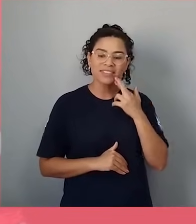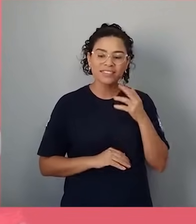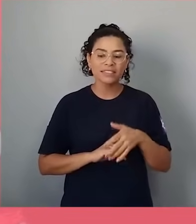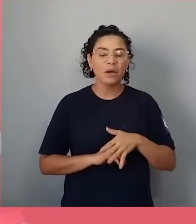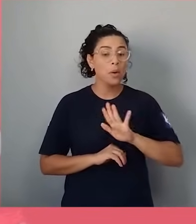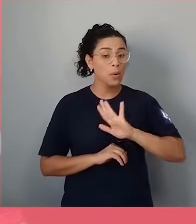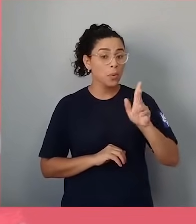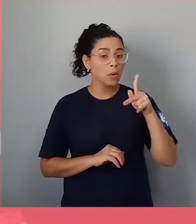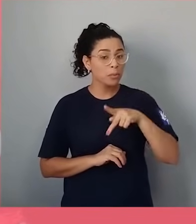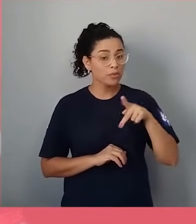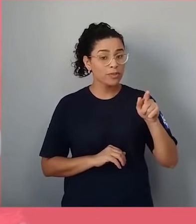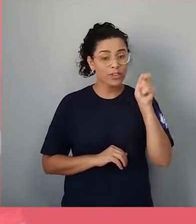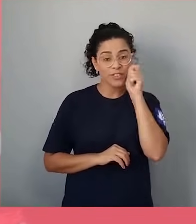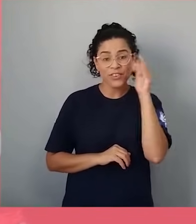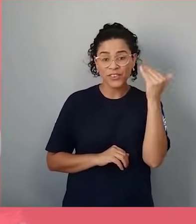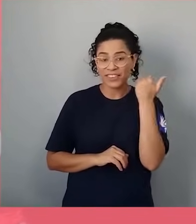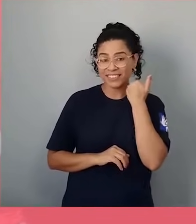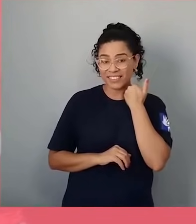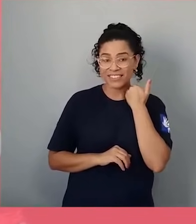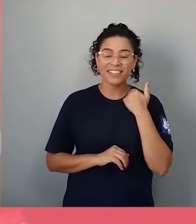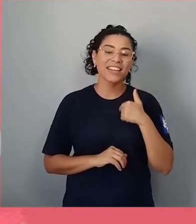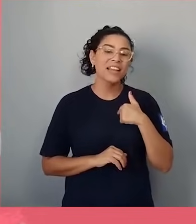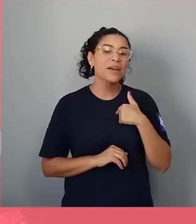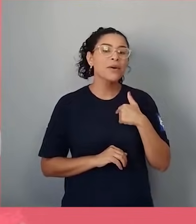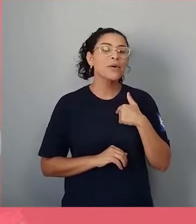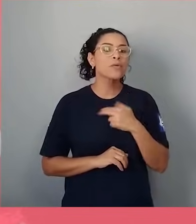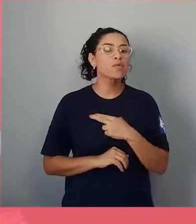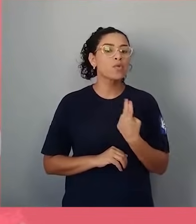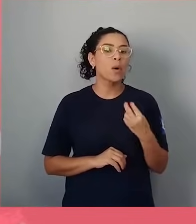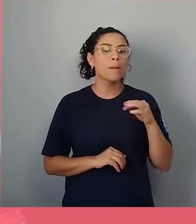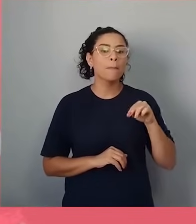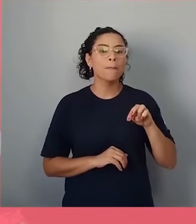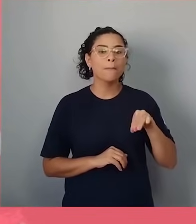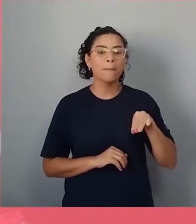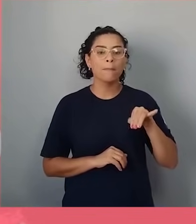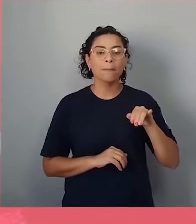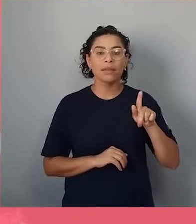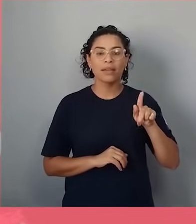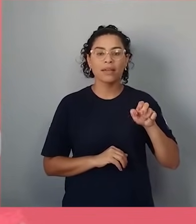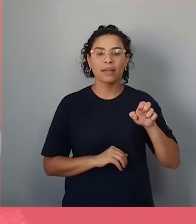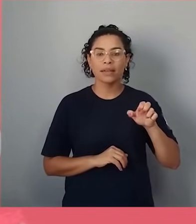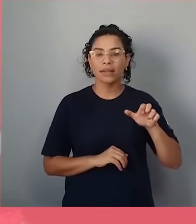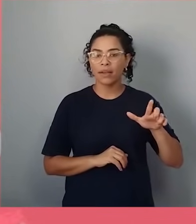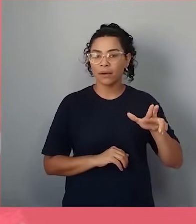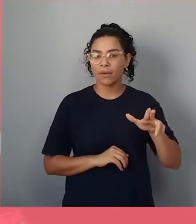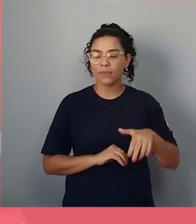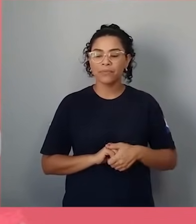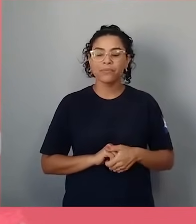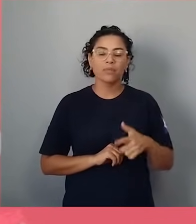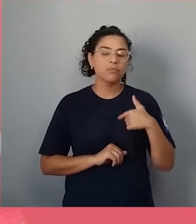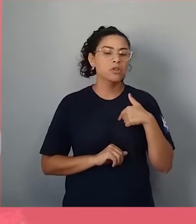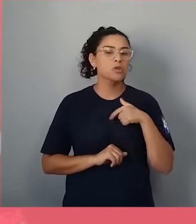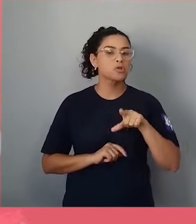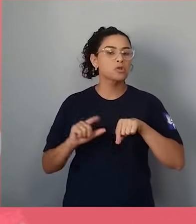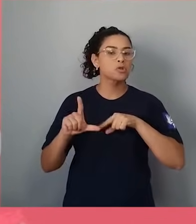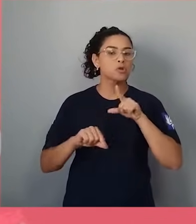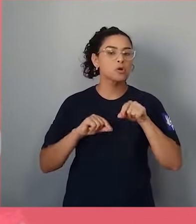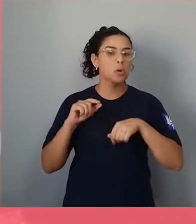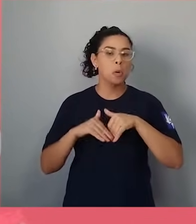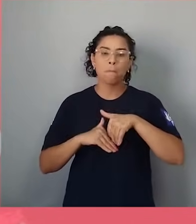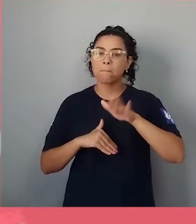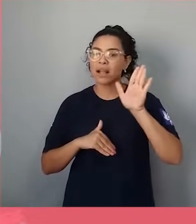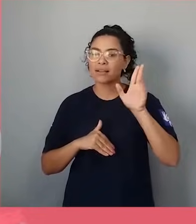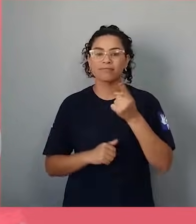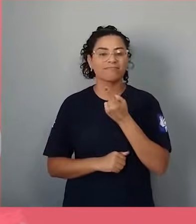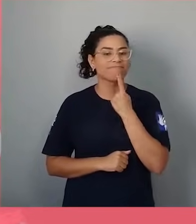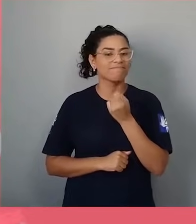Oi, professora Joyce. Meu nome é Miguel. Minha cor preferida de todas é